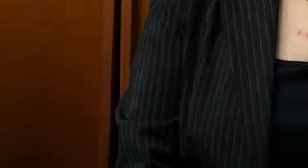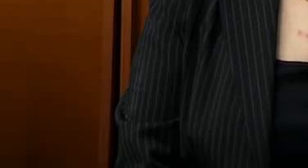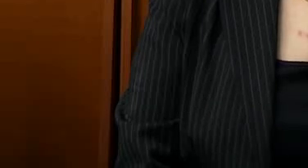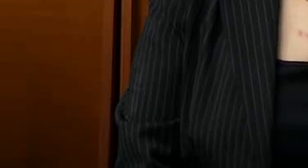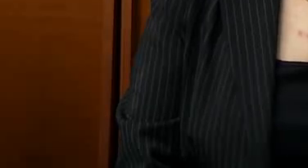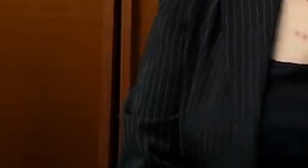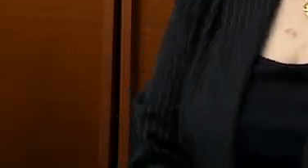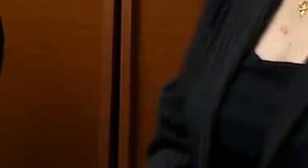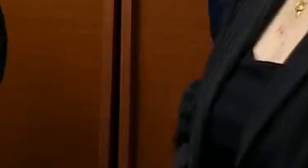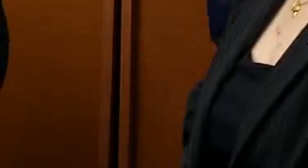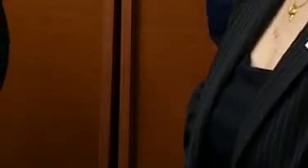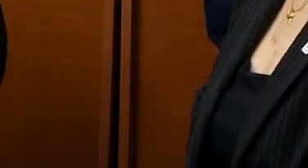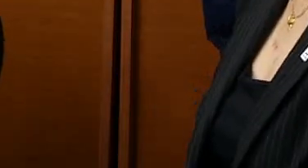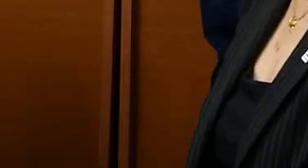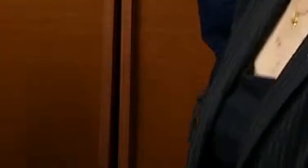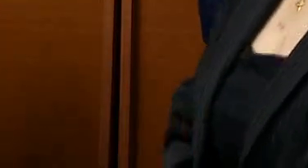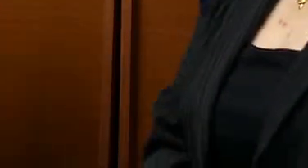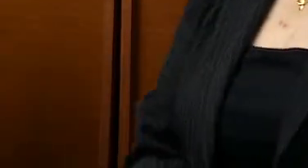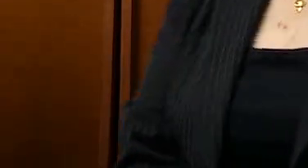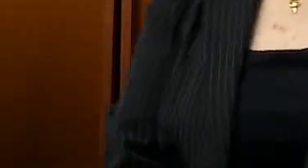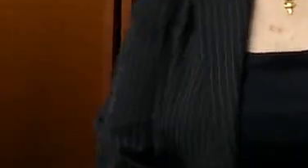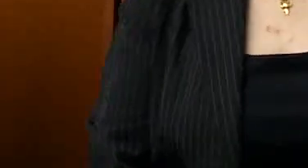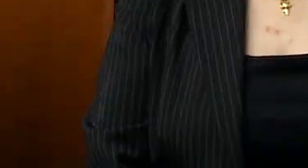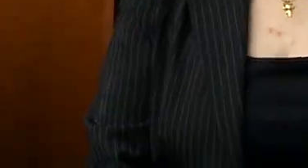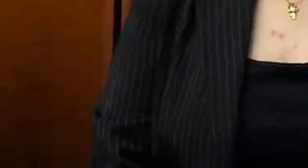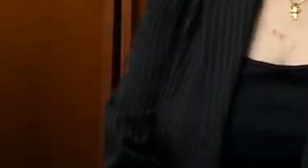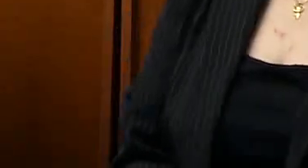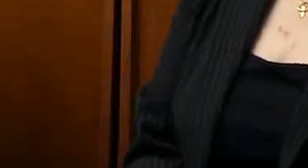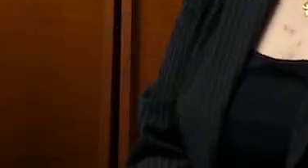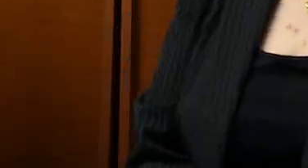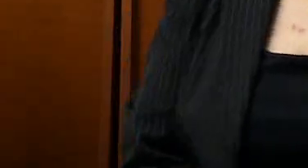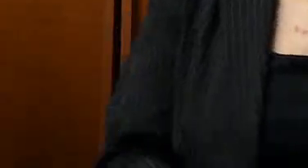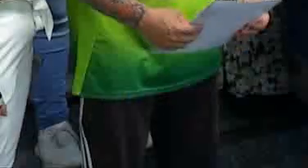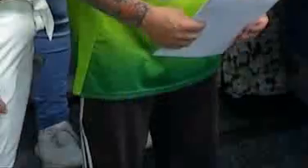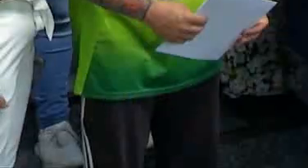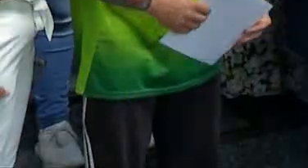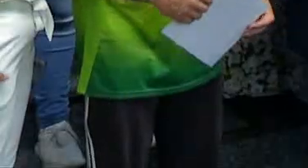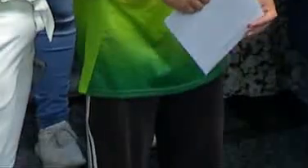Parabéns a todos e todos muito obrigado